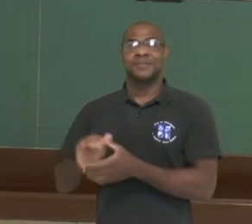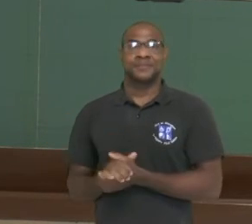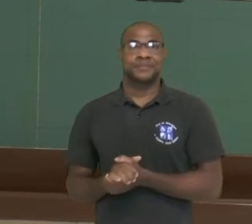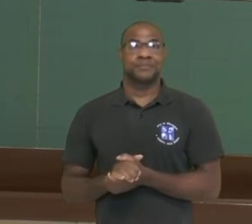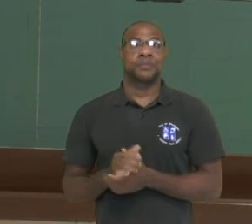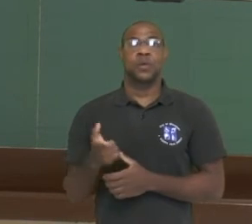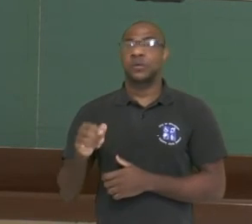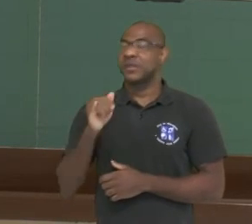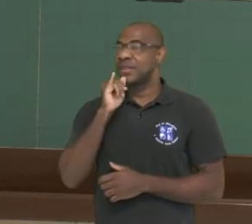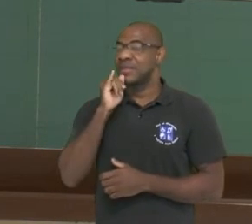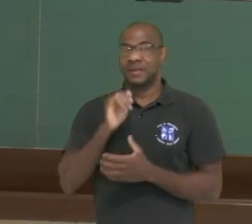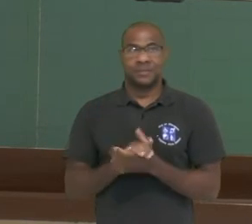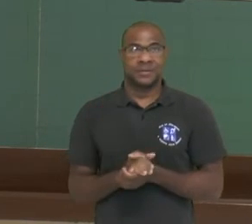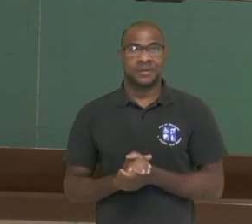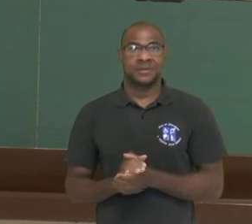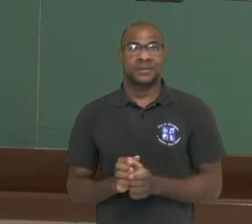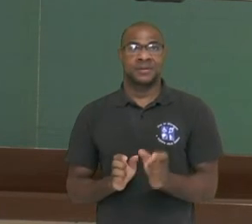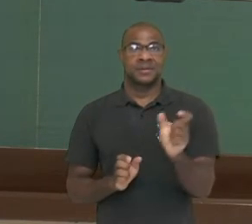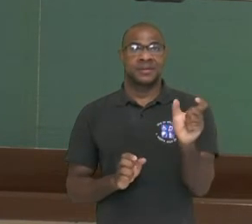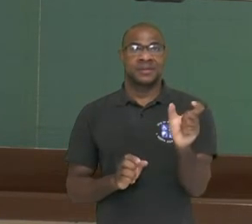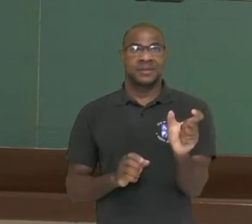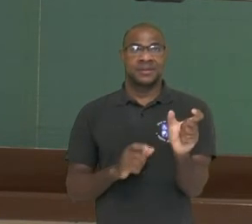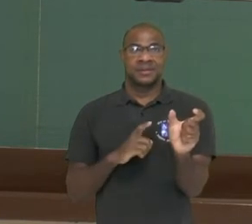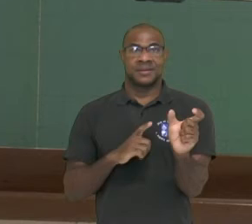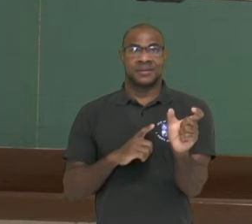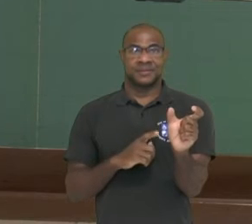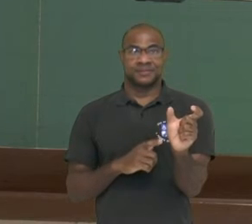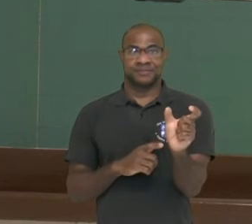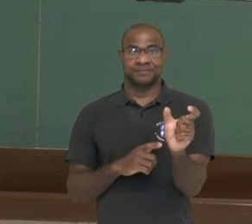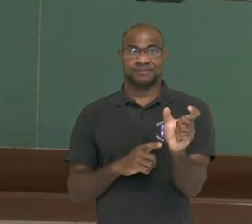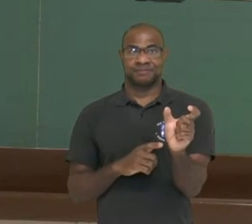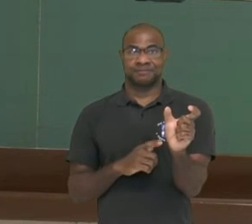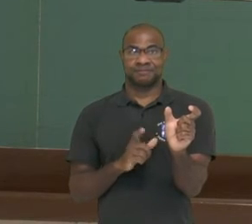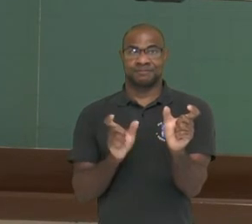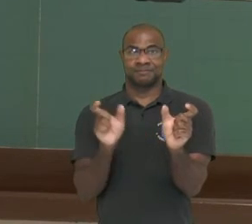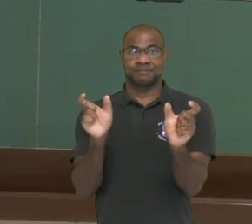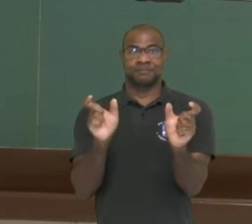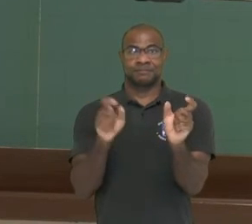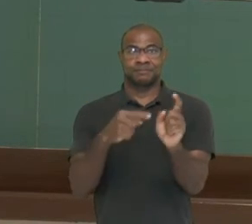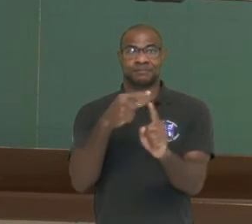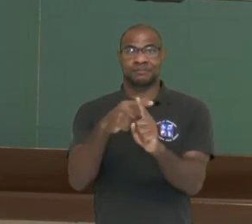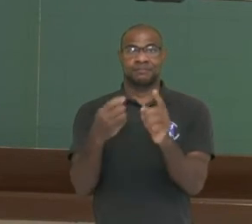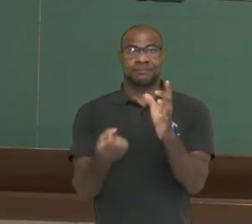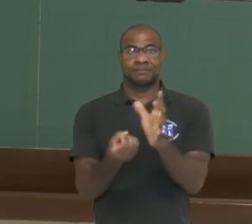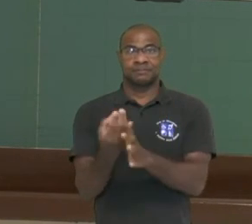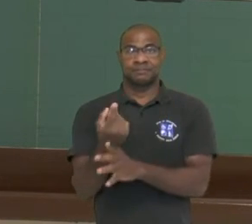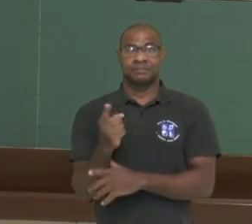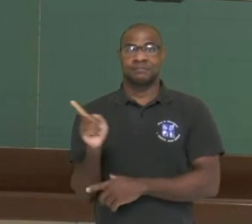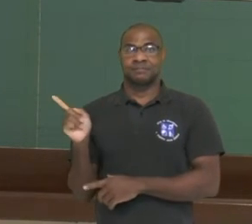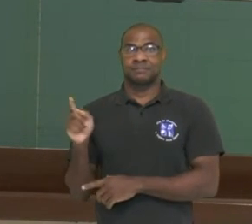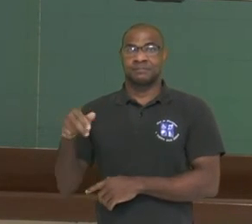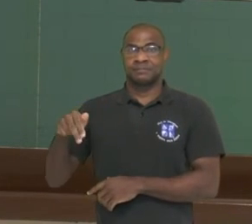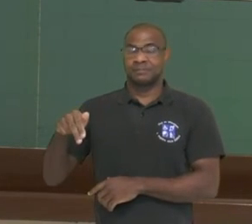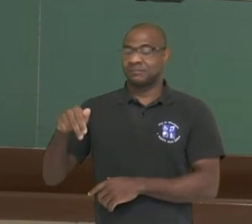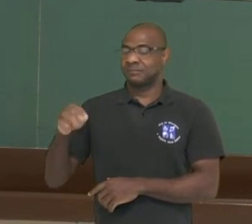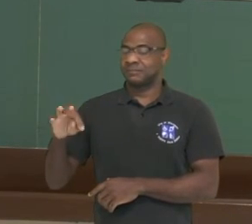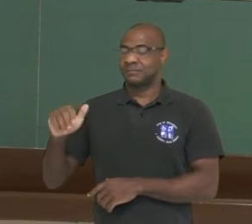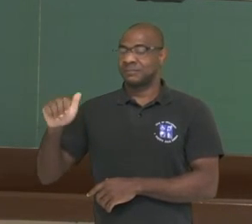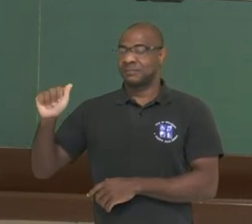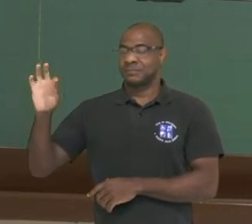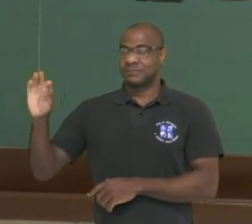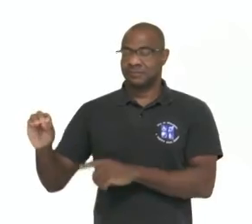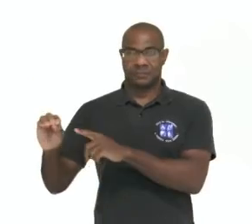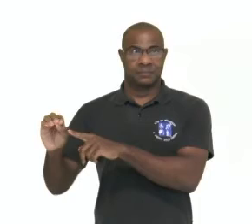Outro exemplo: o ácido nítrico mais o hidróxido de potássio faz surgir o nitrato de potássio e a água. Então,